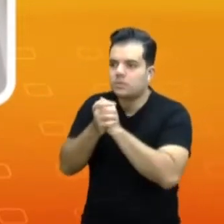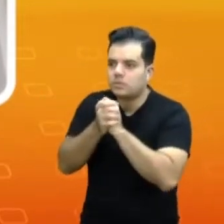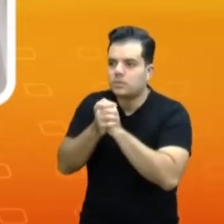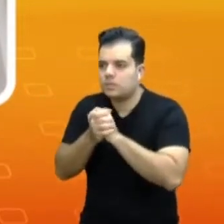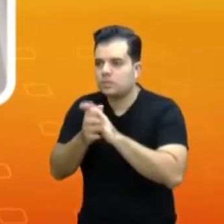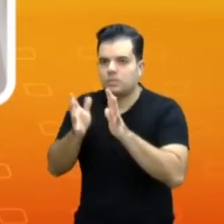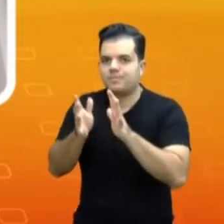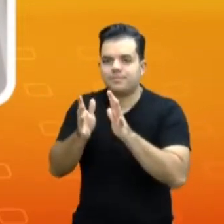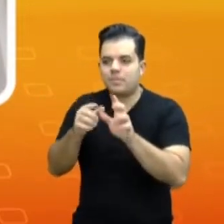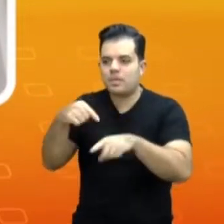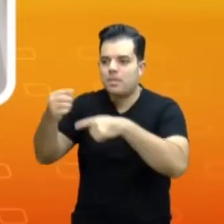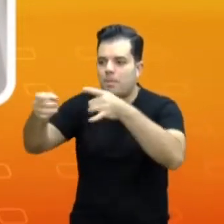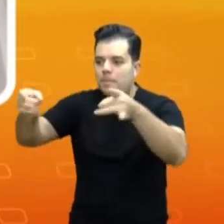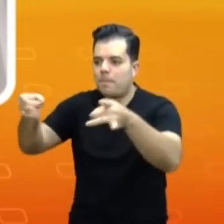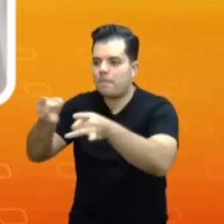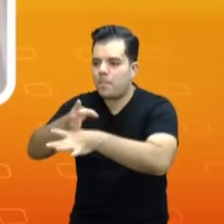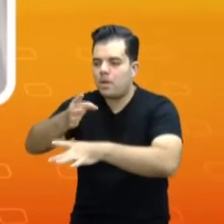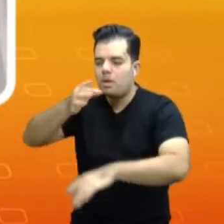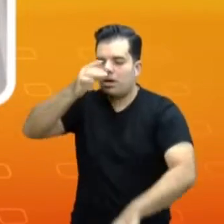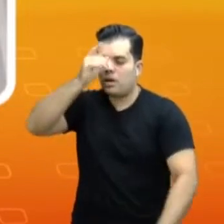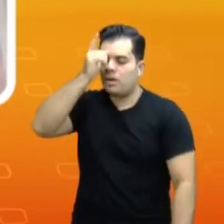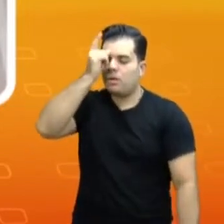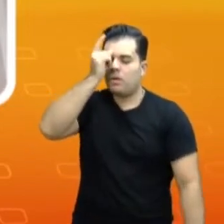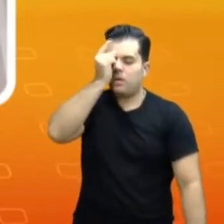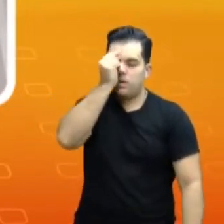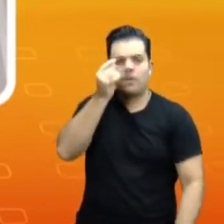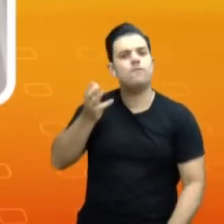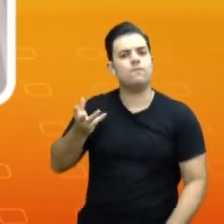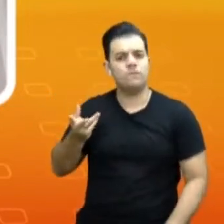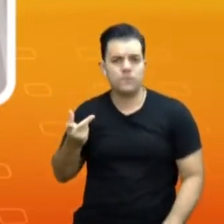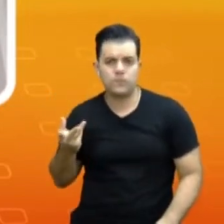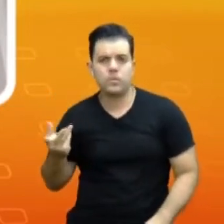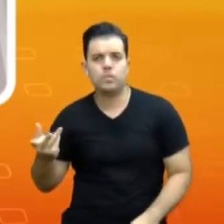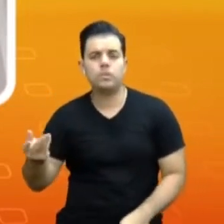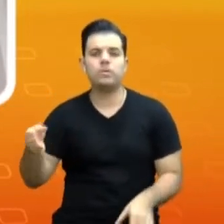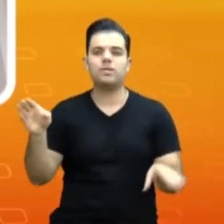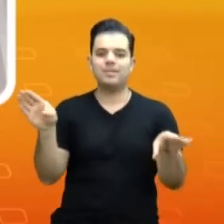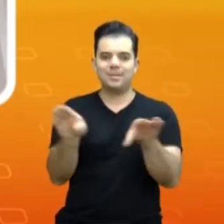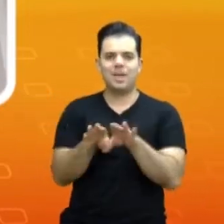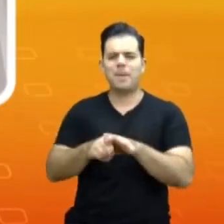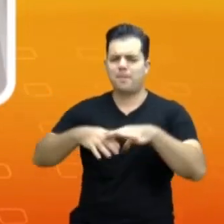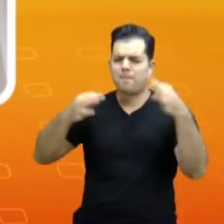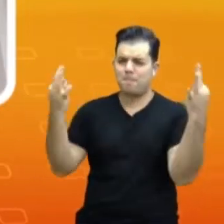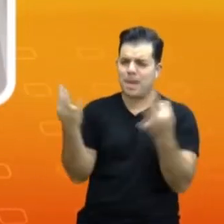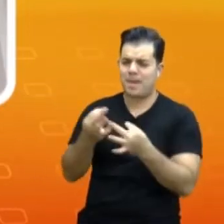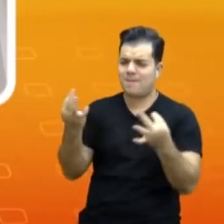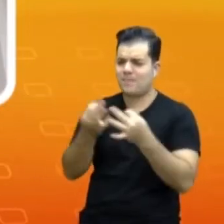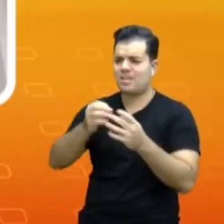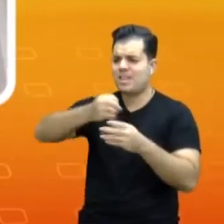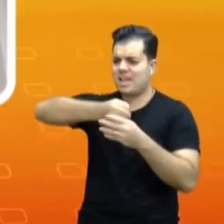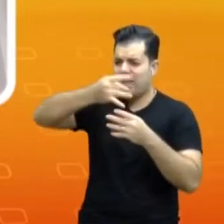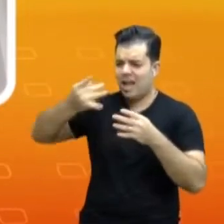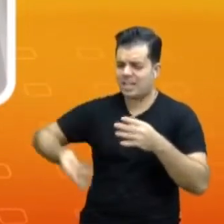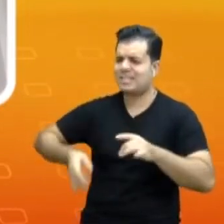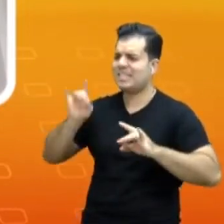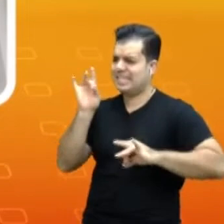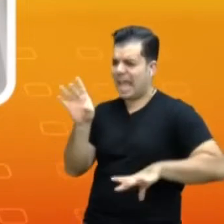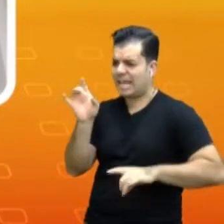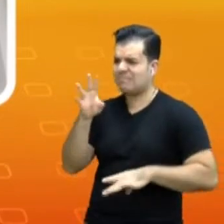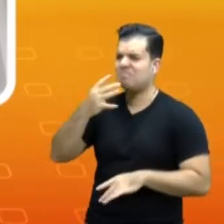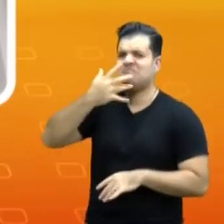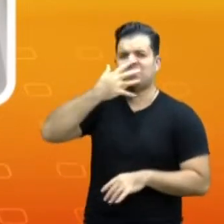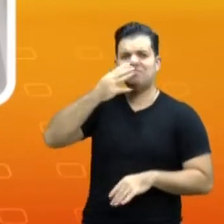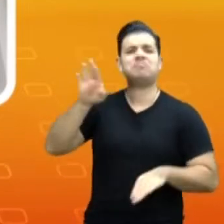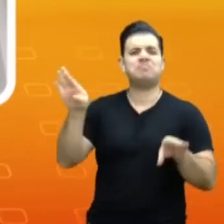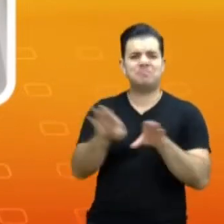posso dizer que ele foi muito fluido, perfeito nas características que a gente imaginou tecnicamente. E puxo isso